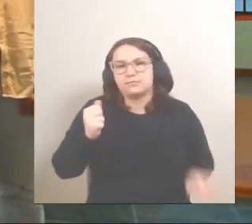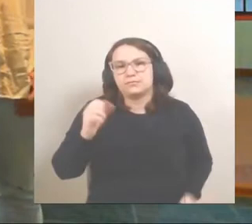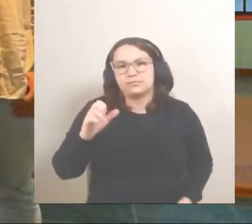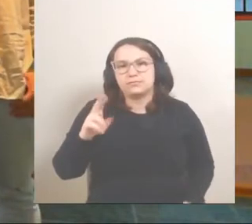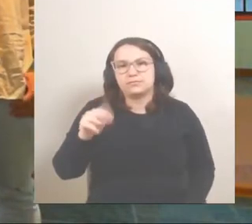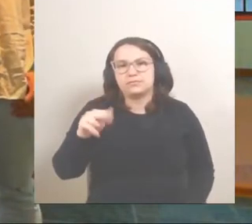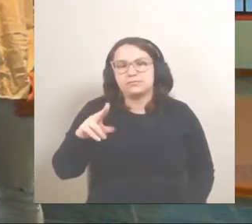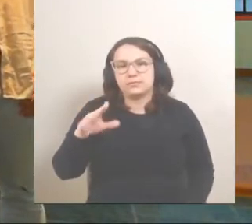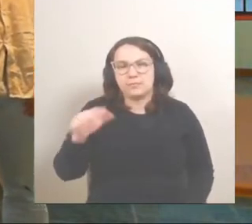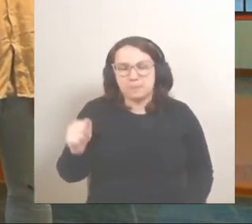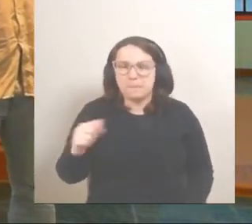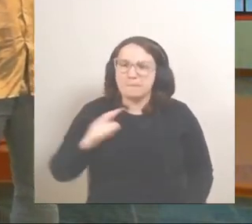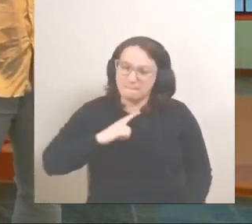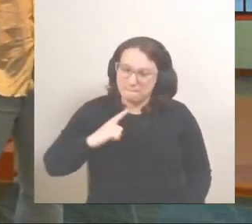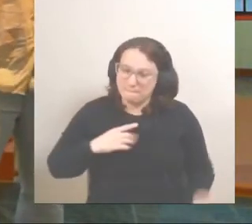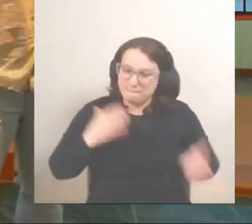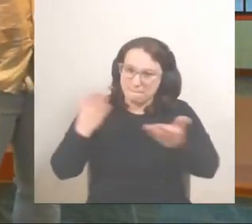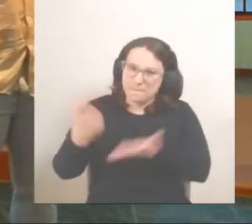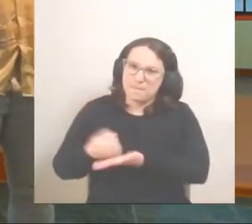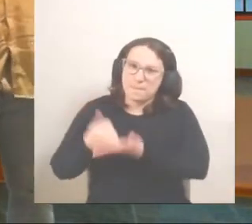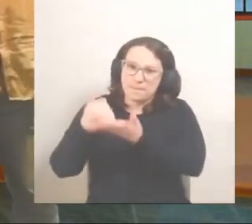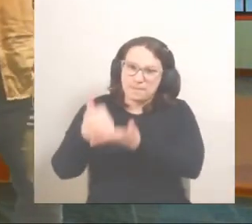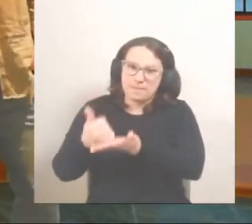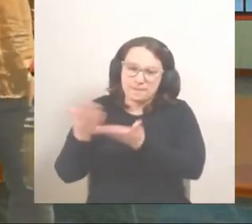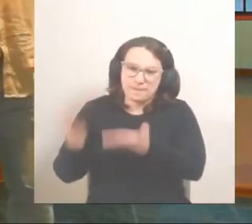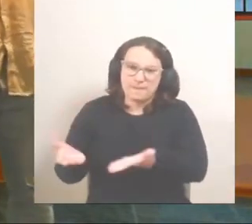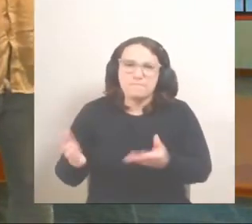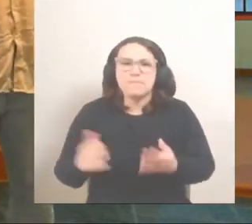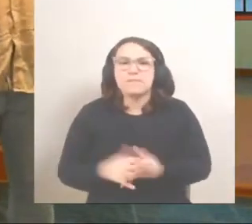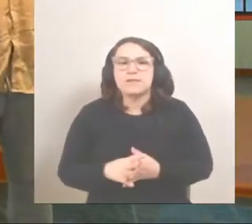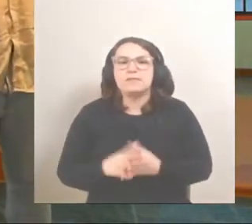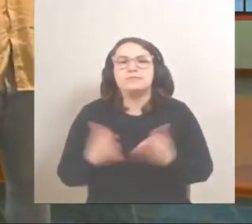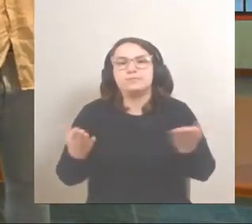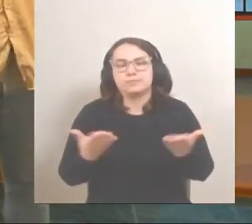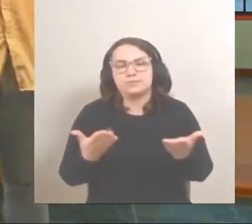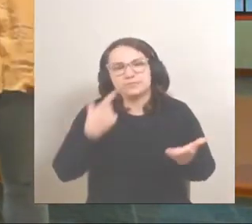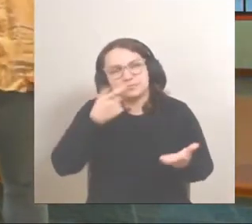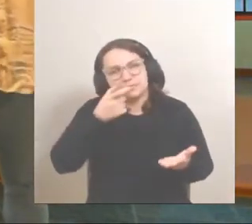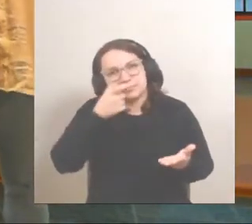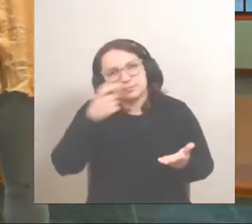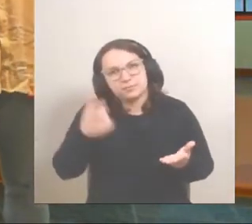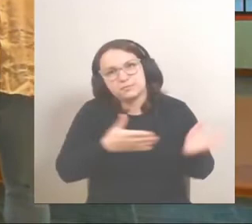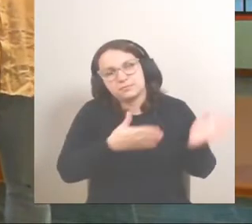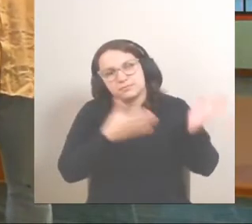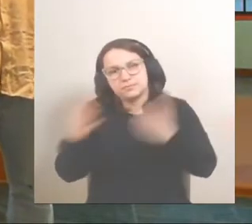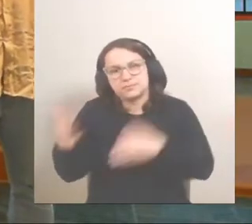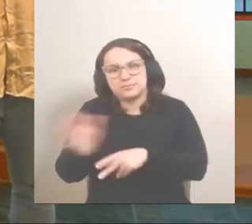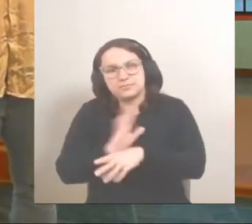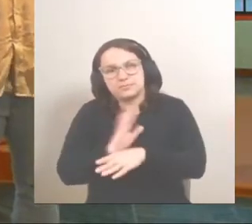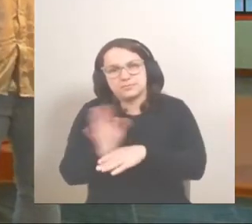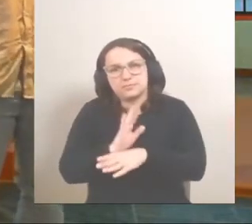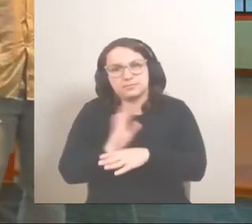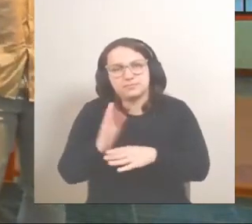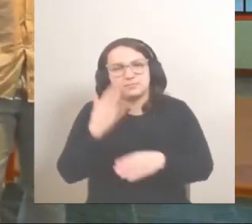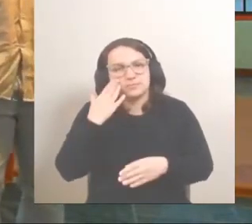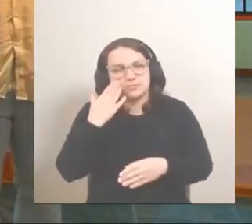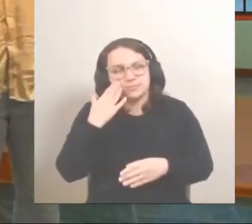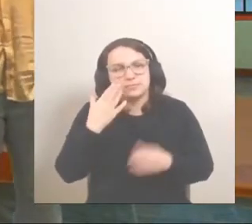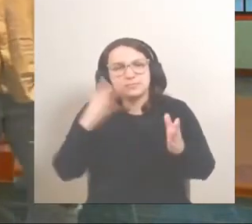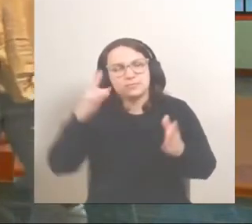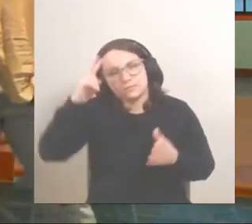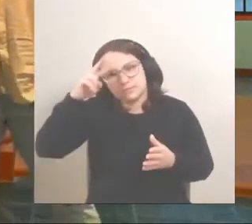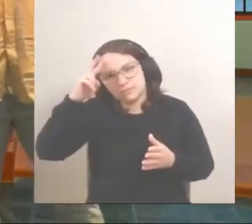Açucena, que teve grande ajuda. Nesse momento, assistiremos então um vídeo que fala, mostra um pouco também da